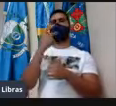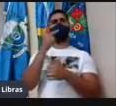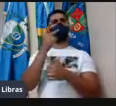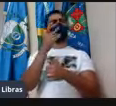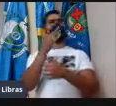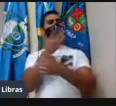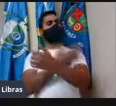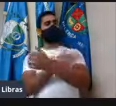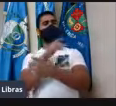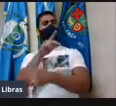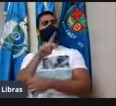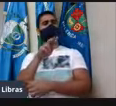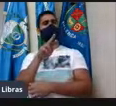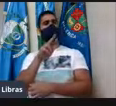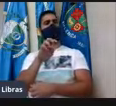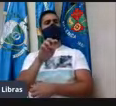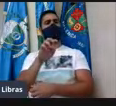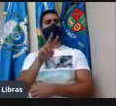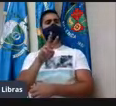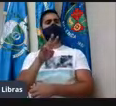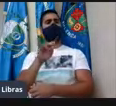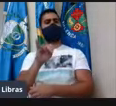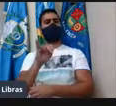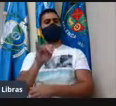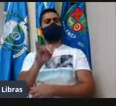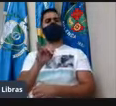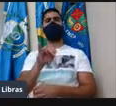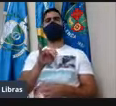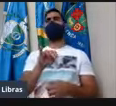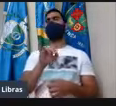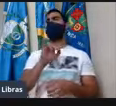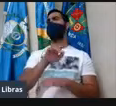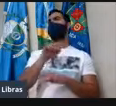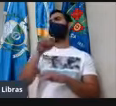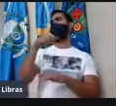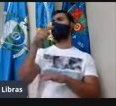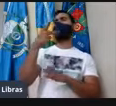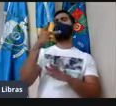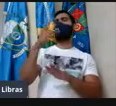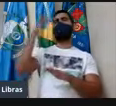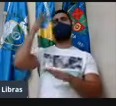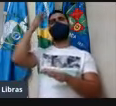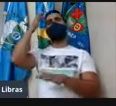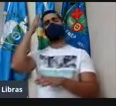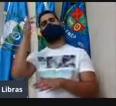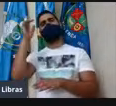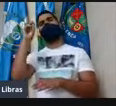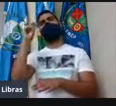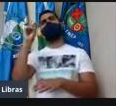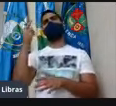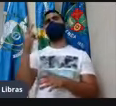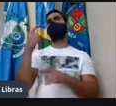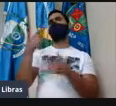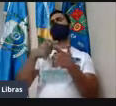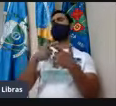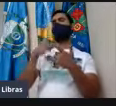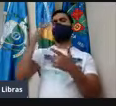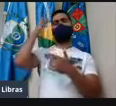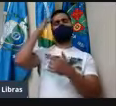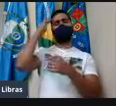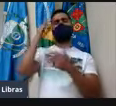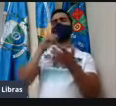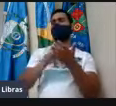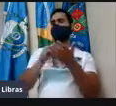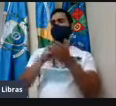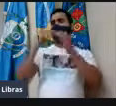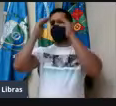ao PREV, para a gente, para o senhor não depois falar que vai trazer amanhã, como disse, que eu acho uma falta de respeito